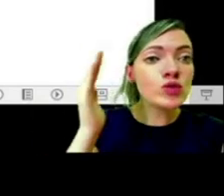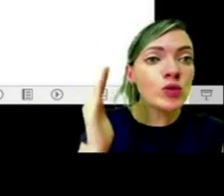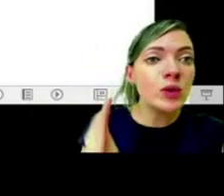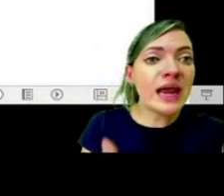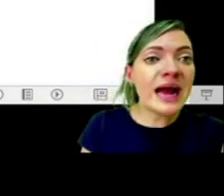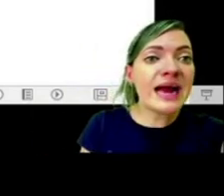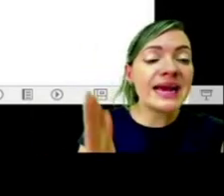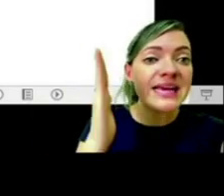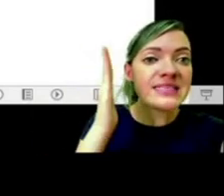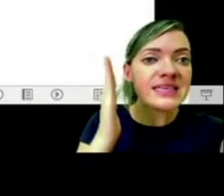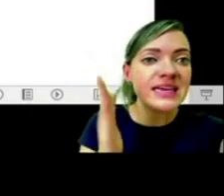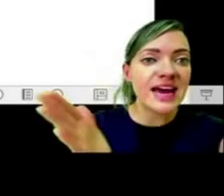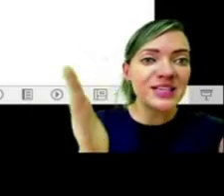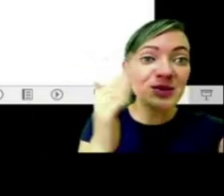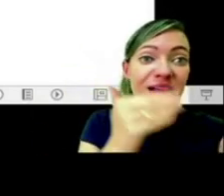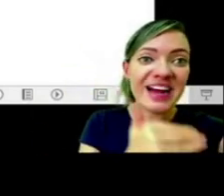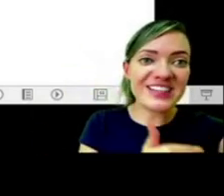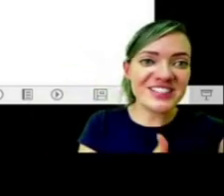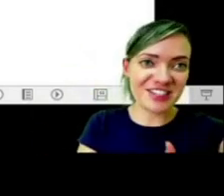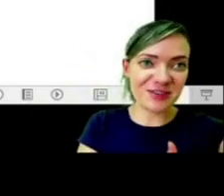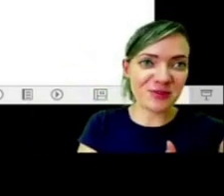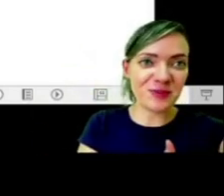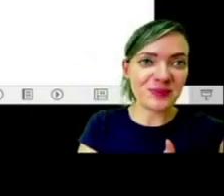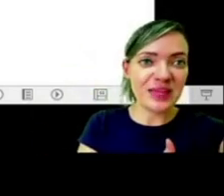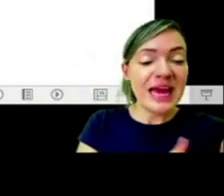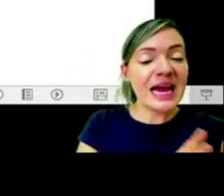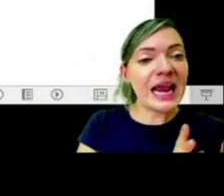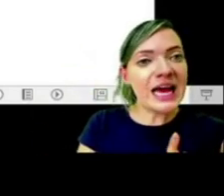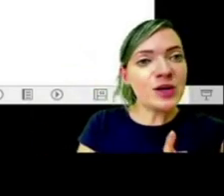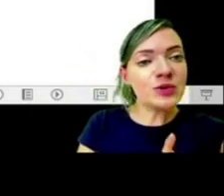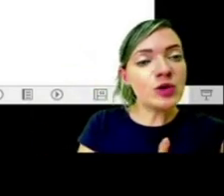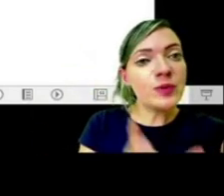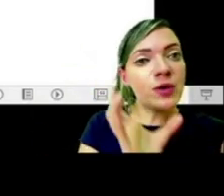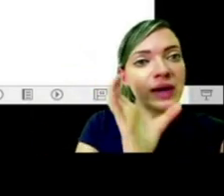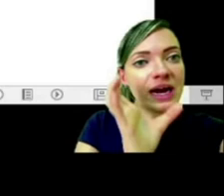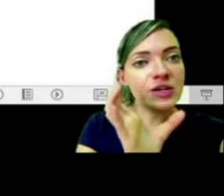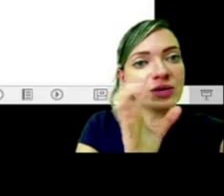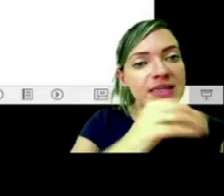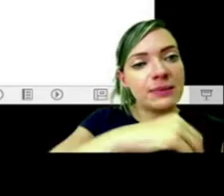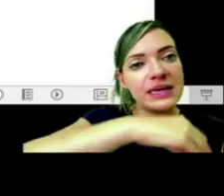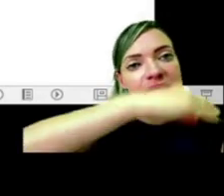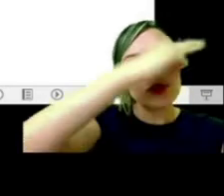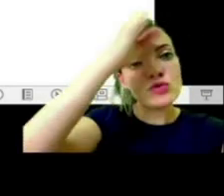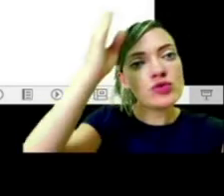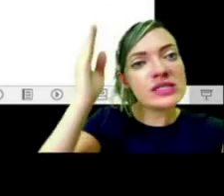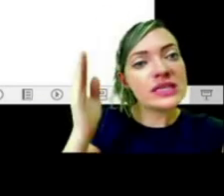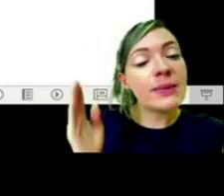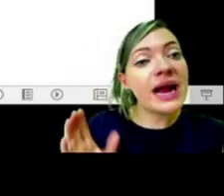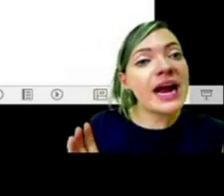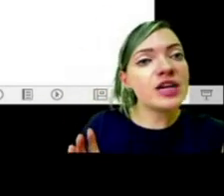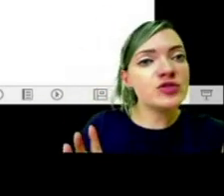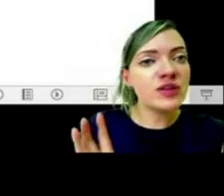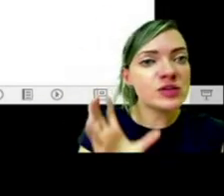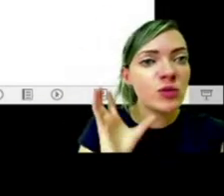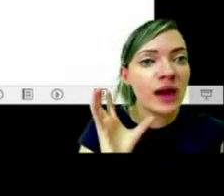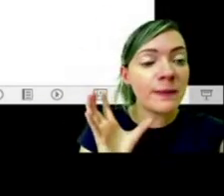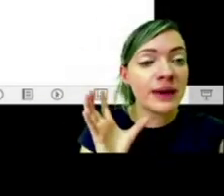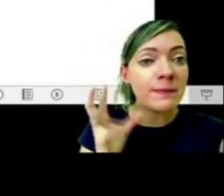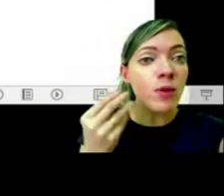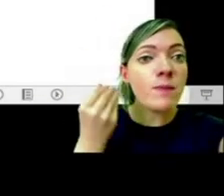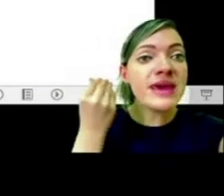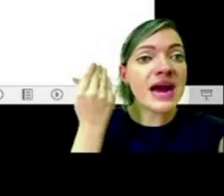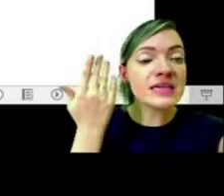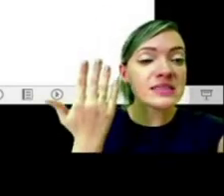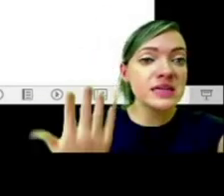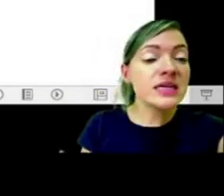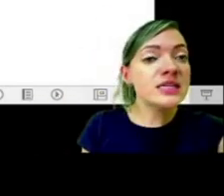tecido muscular estriado cardíaco. Claro que o miocárdio, ele trabalha dentro de um sistema cardiovascular